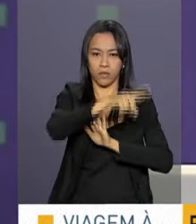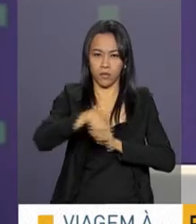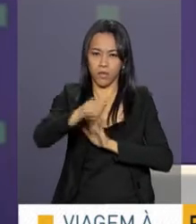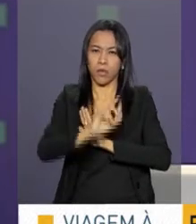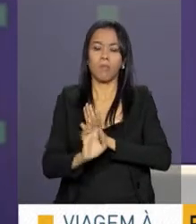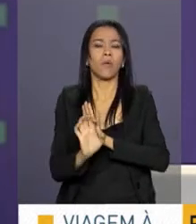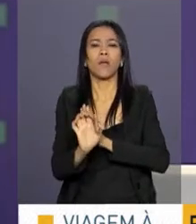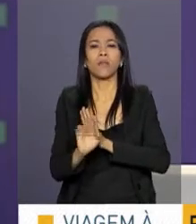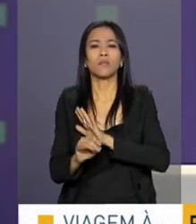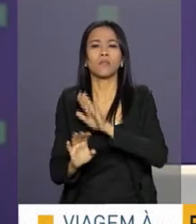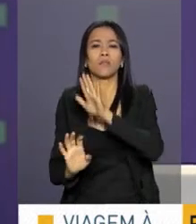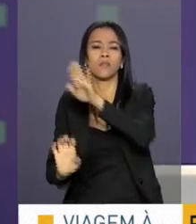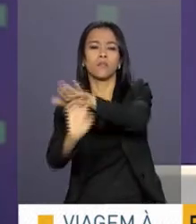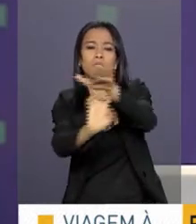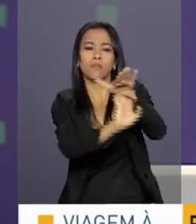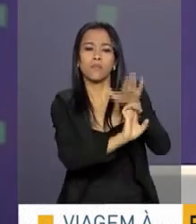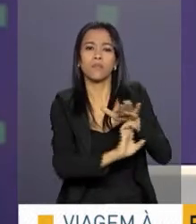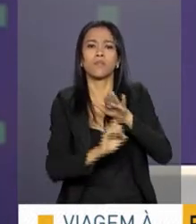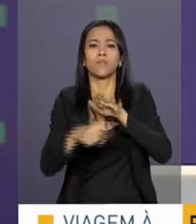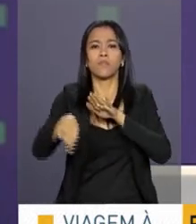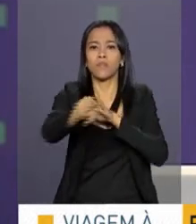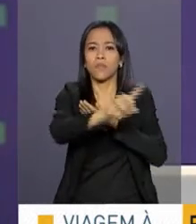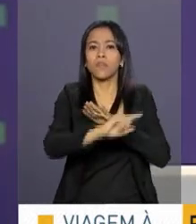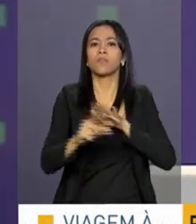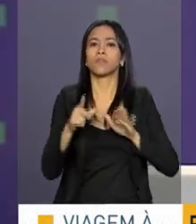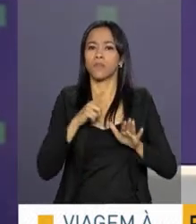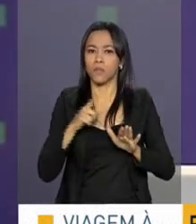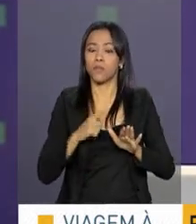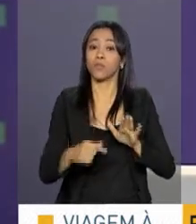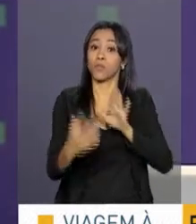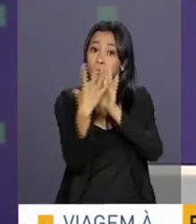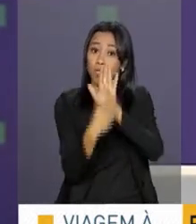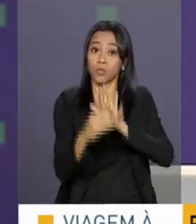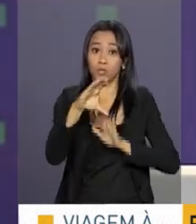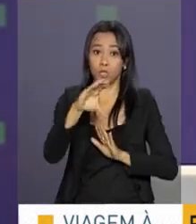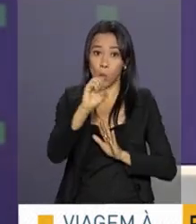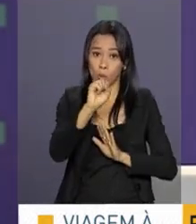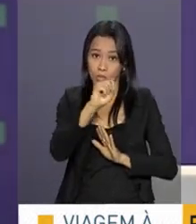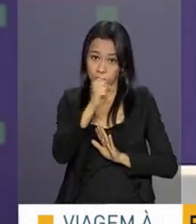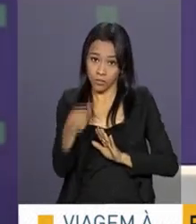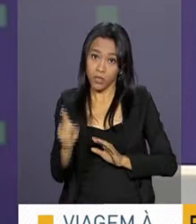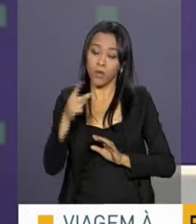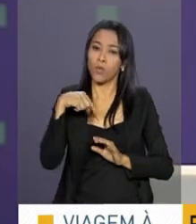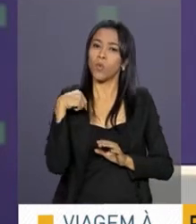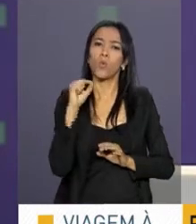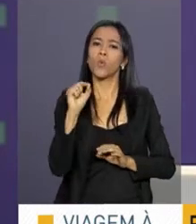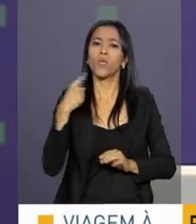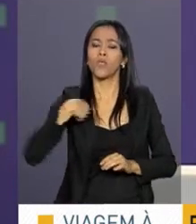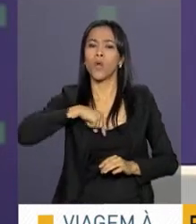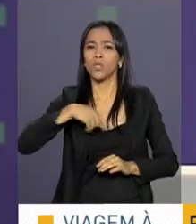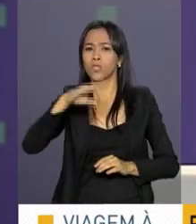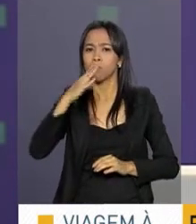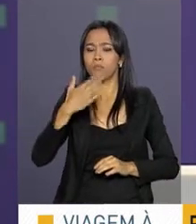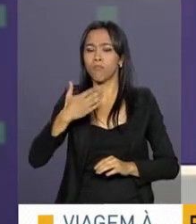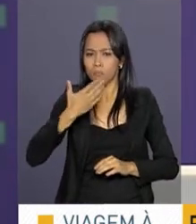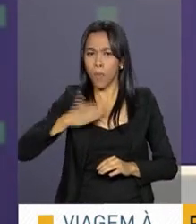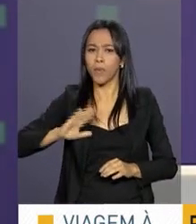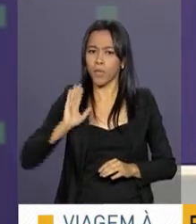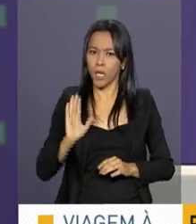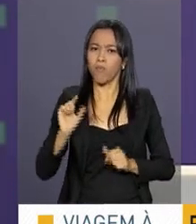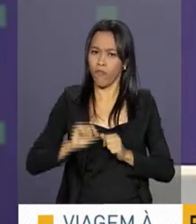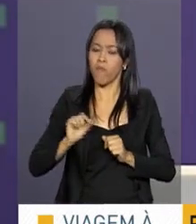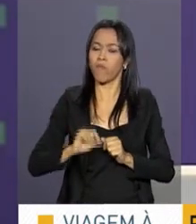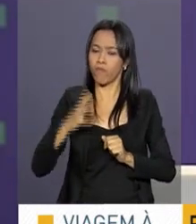propício, né? Nós garantimos a previsibilidade, tudo aquilo que prometemos como cronograma, né, tem um compromisso fiel do